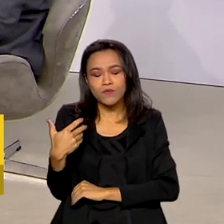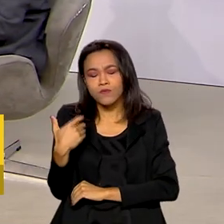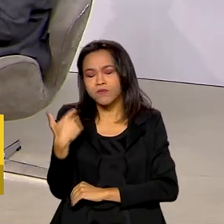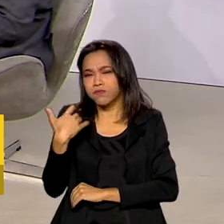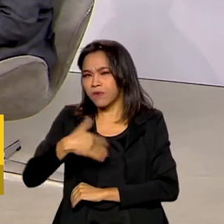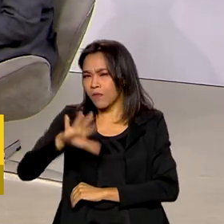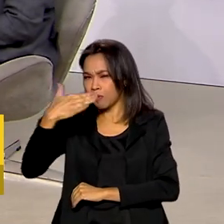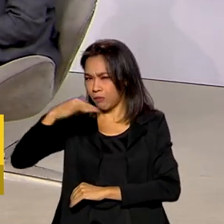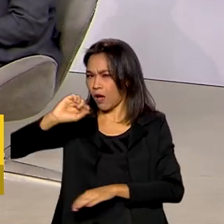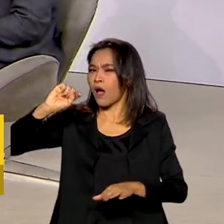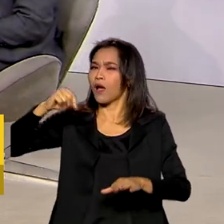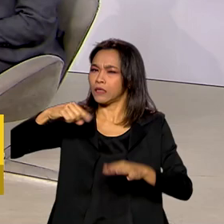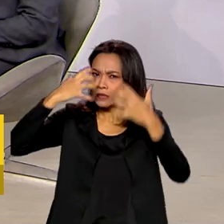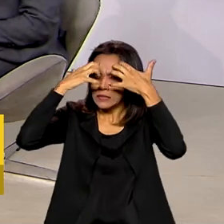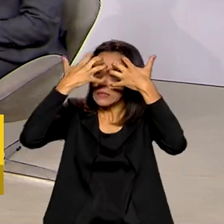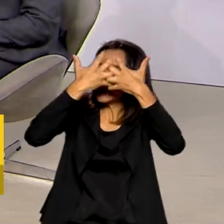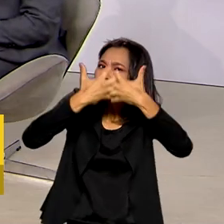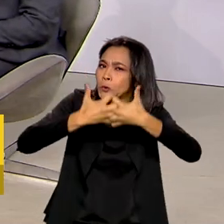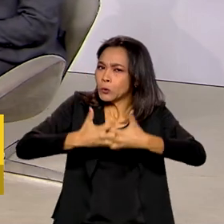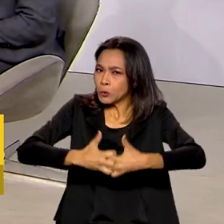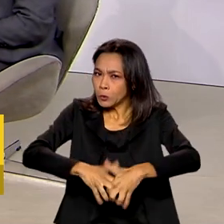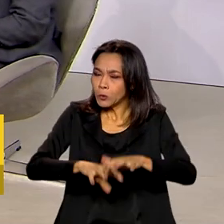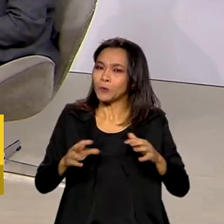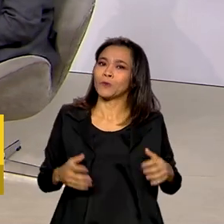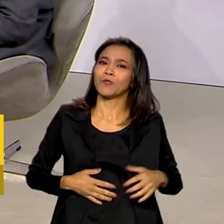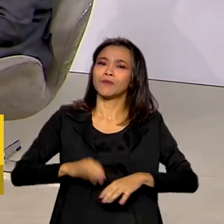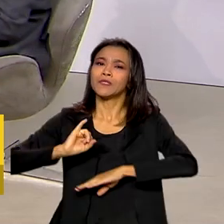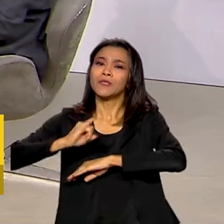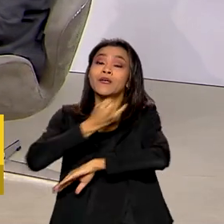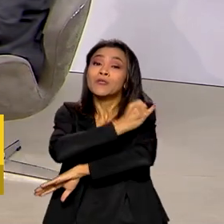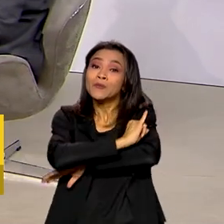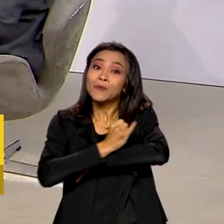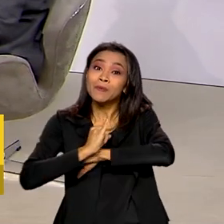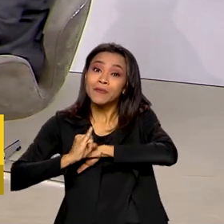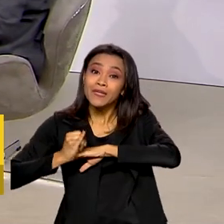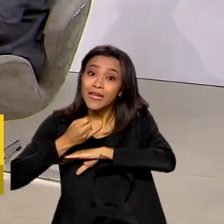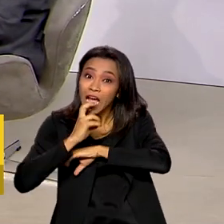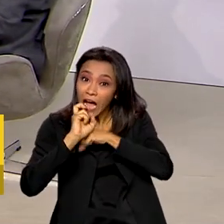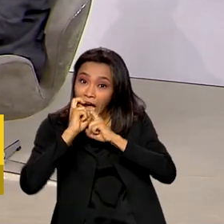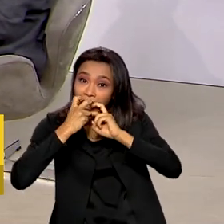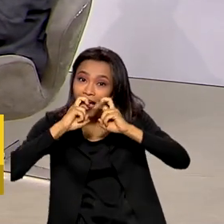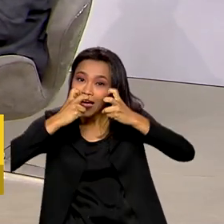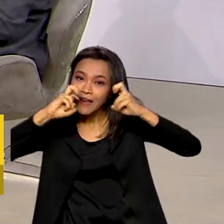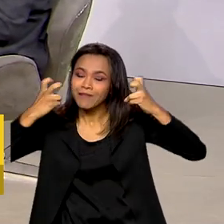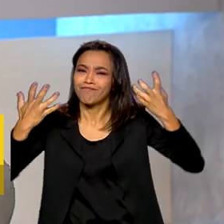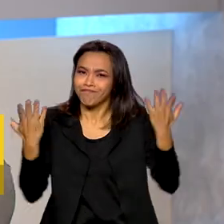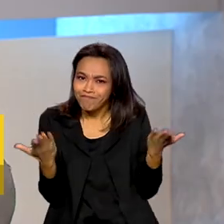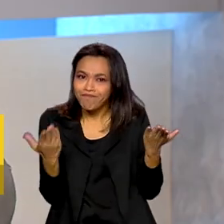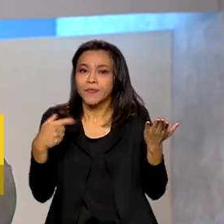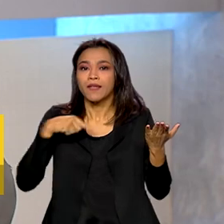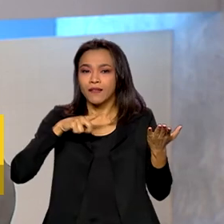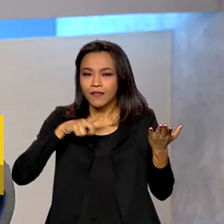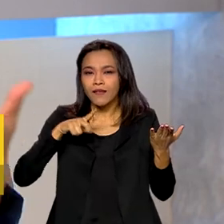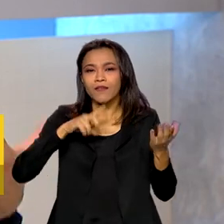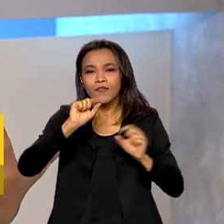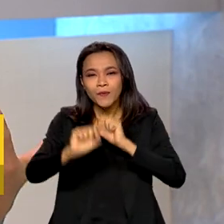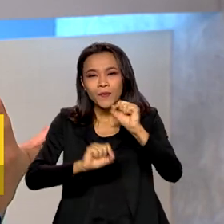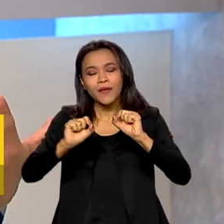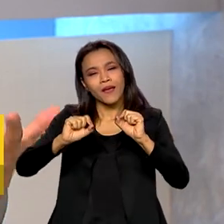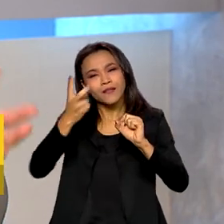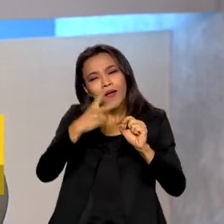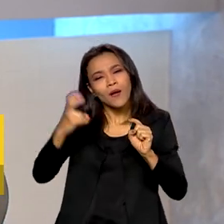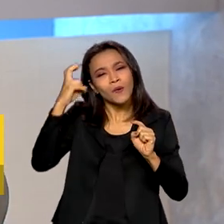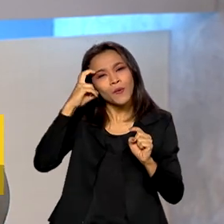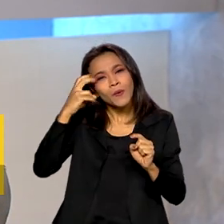profunda e mais complexa que só o grito do Ipiranga, né? Episódios anteriores e também posteriores que concretizaram essa nossa ruptura